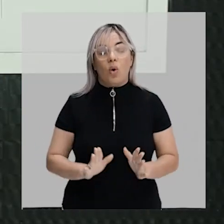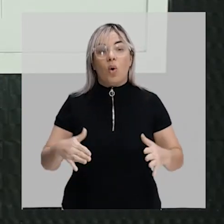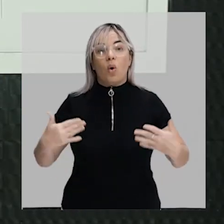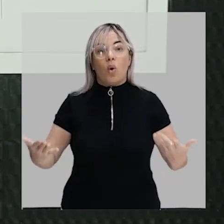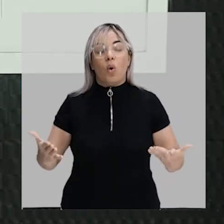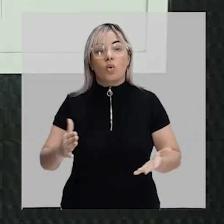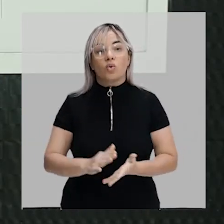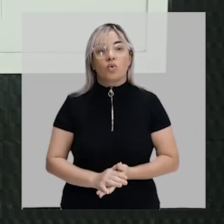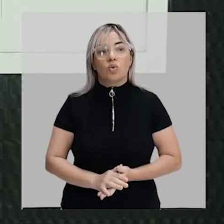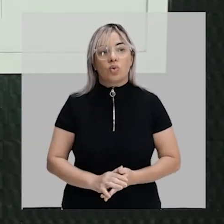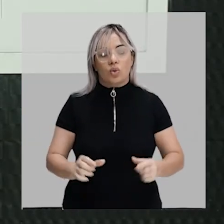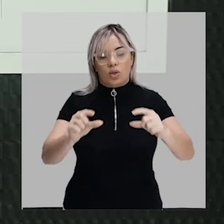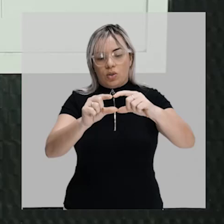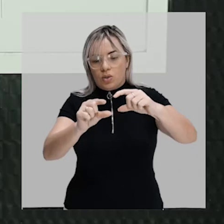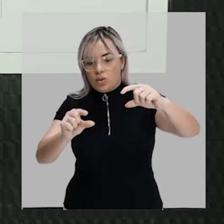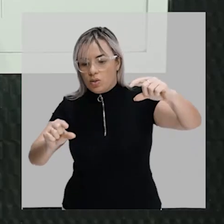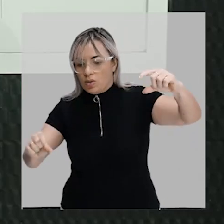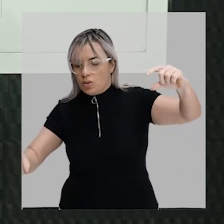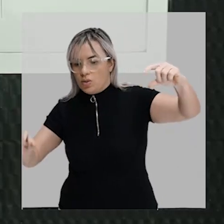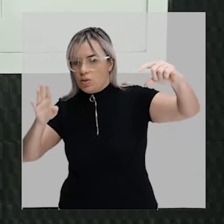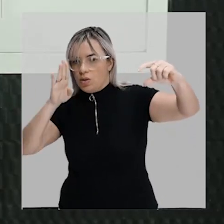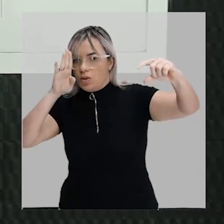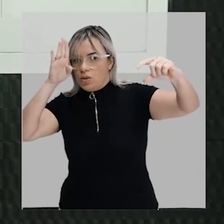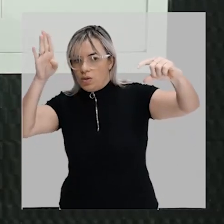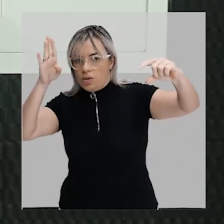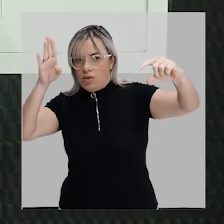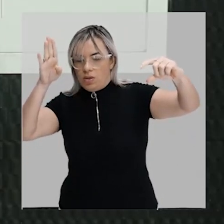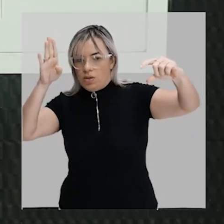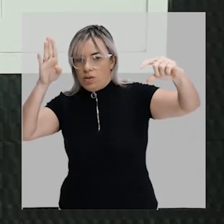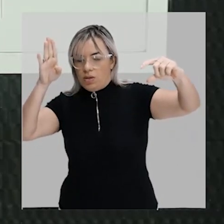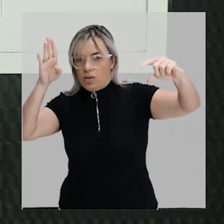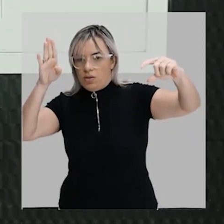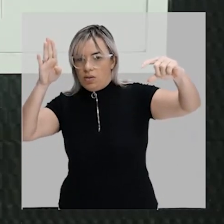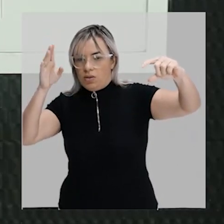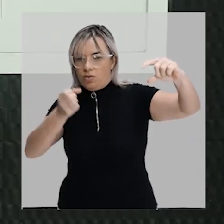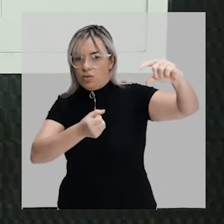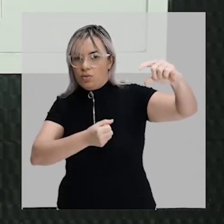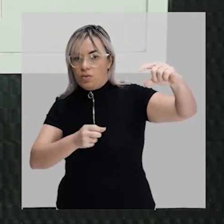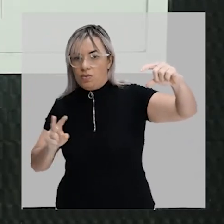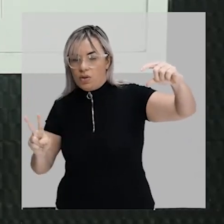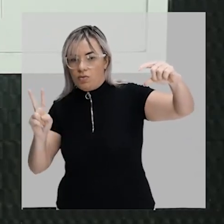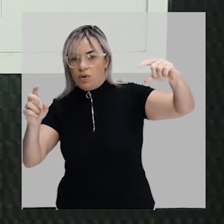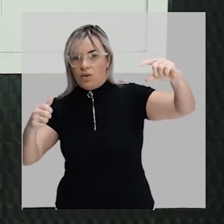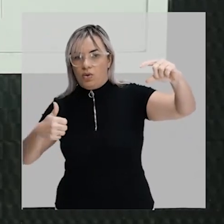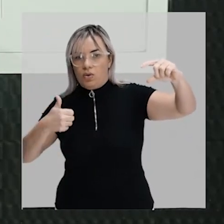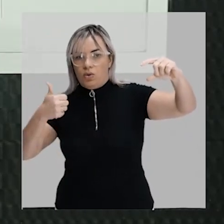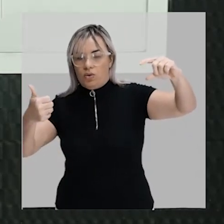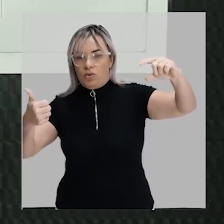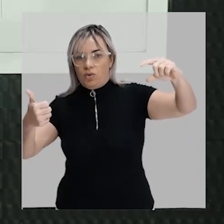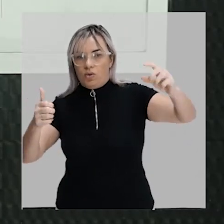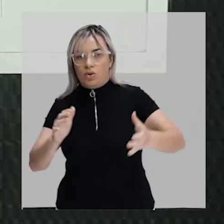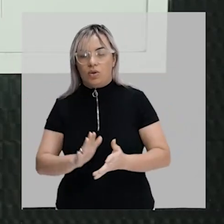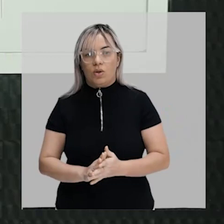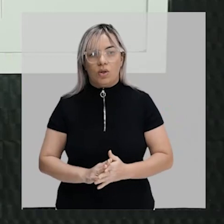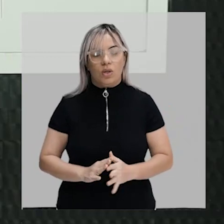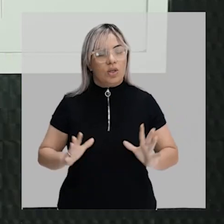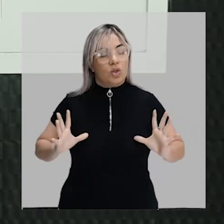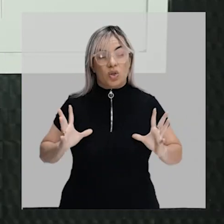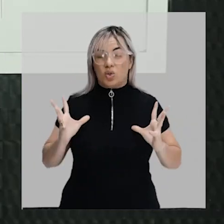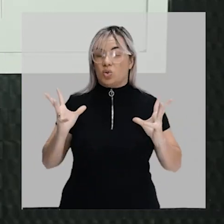é formado por um vale em um e os elementos da Diagonal secundária olha de todos os outros